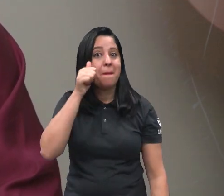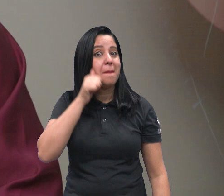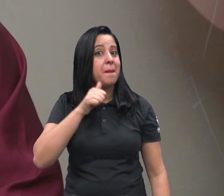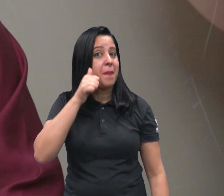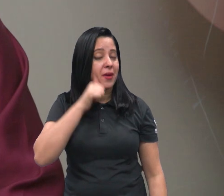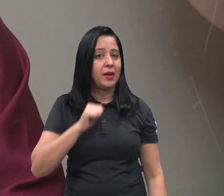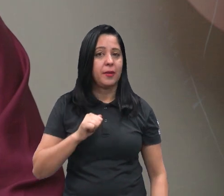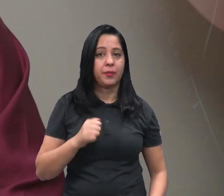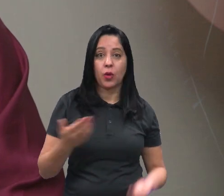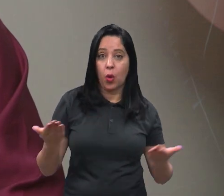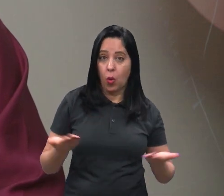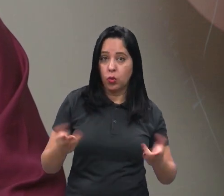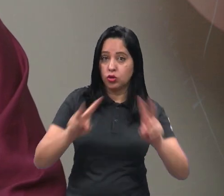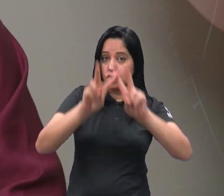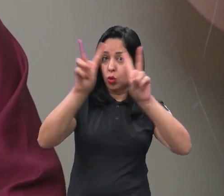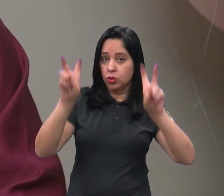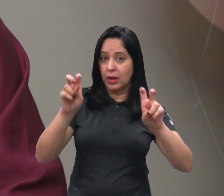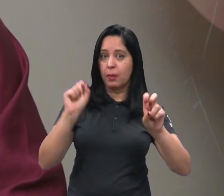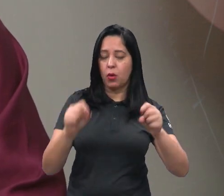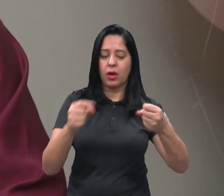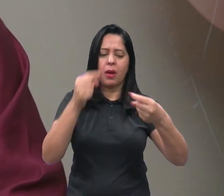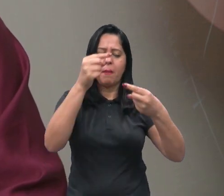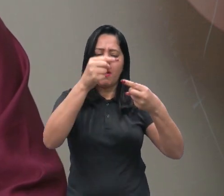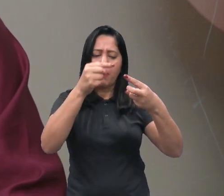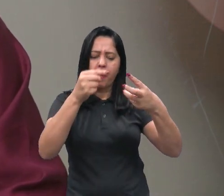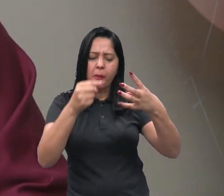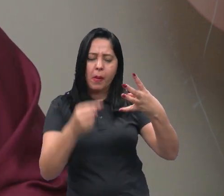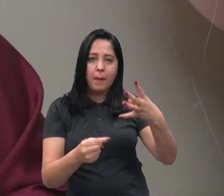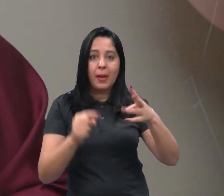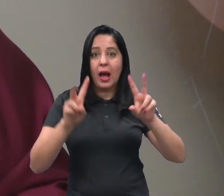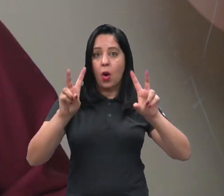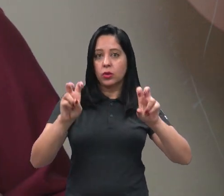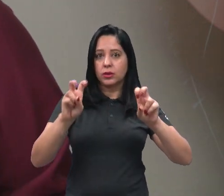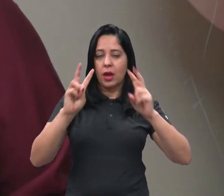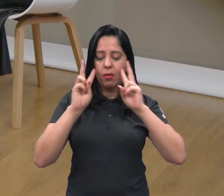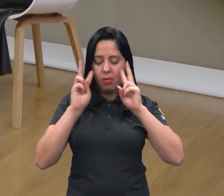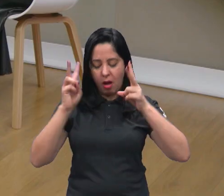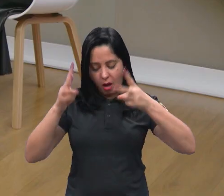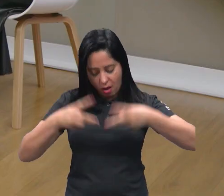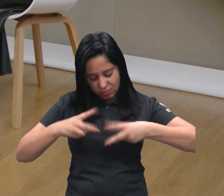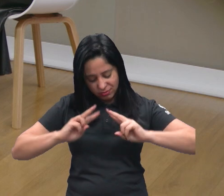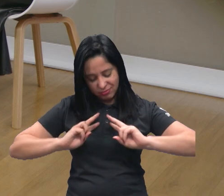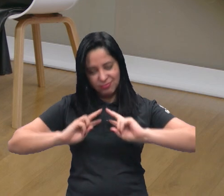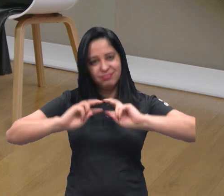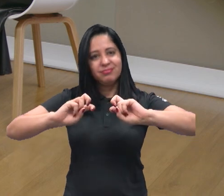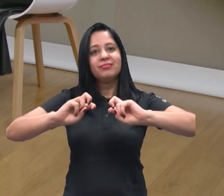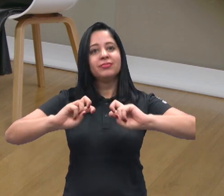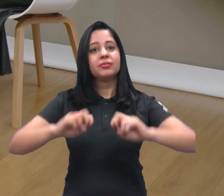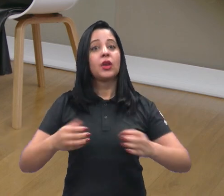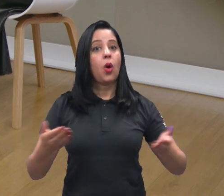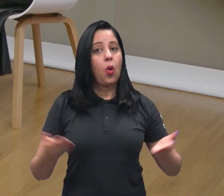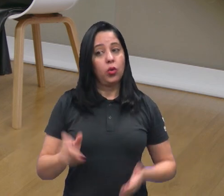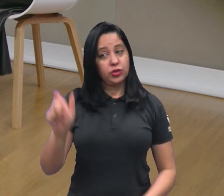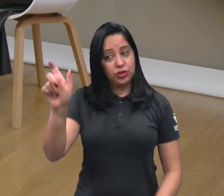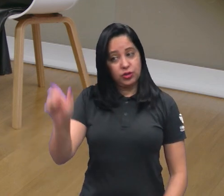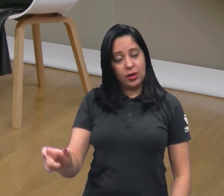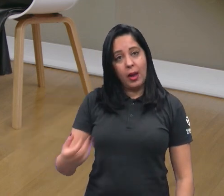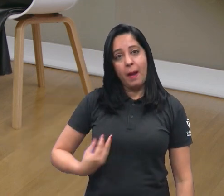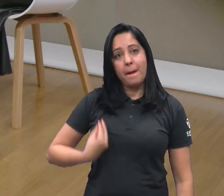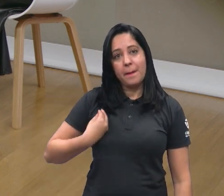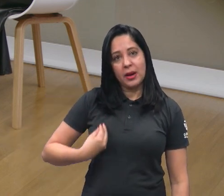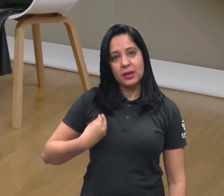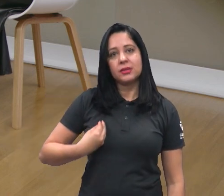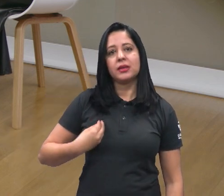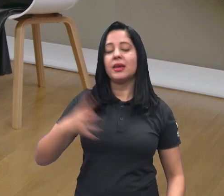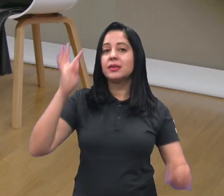Vamos falar sobre os pilares do autoconhecimento feminino. Para isso, eu recebo aqui nos estúdios a terapeuta